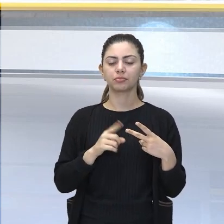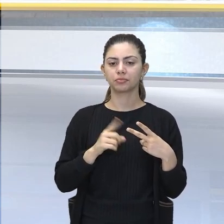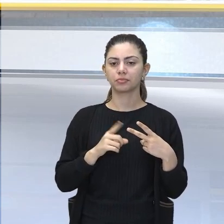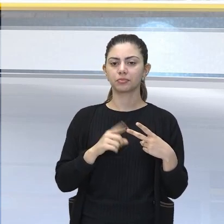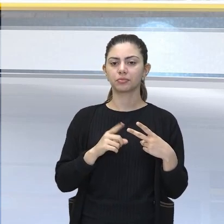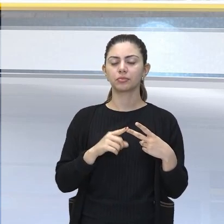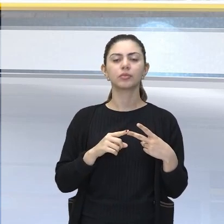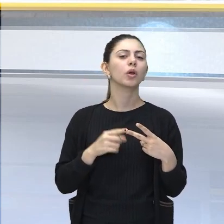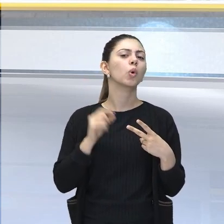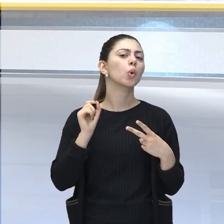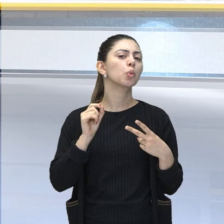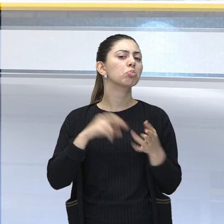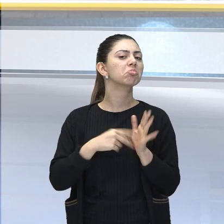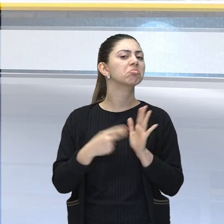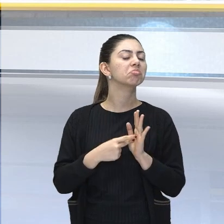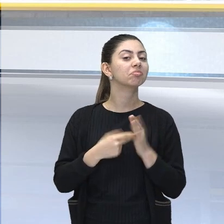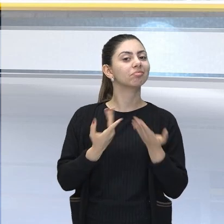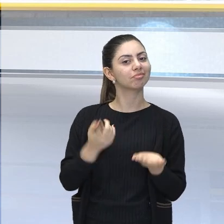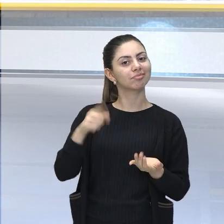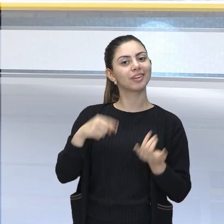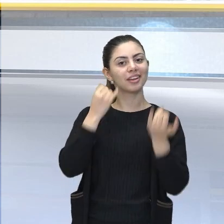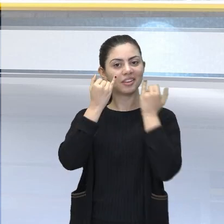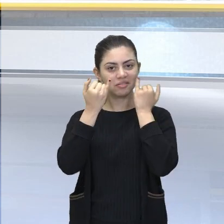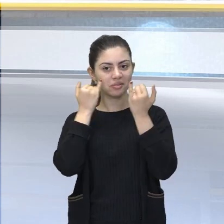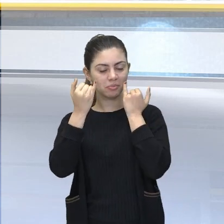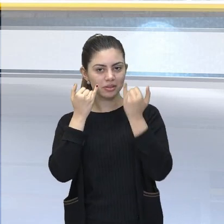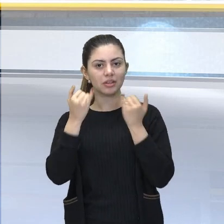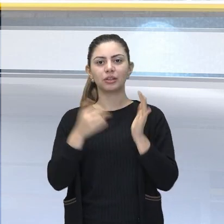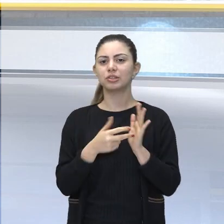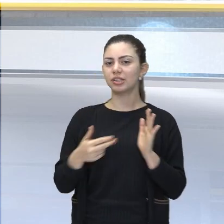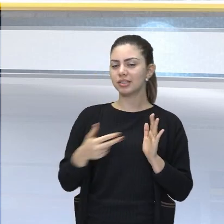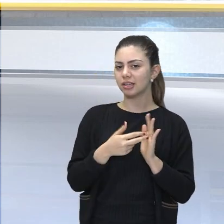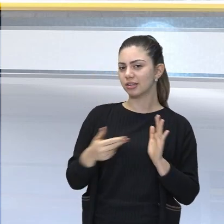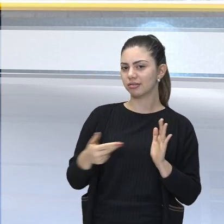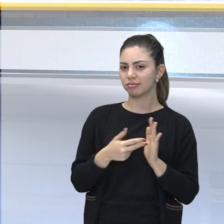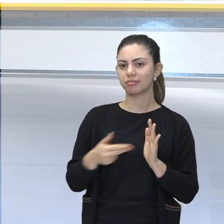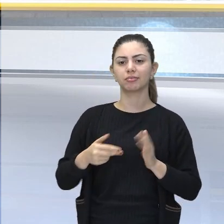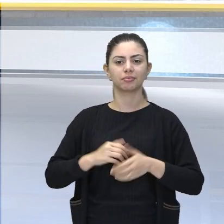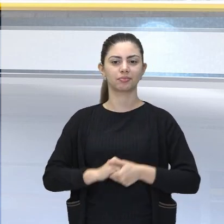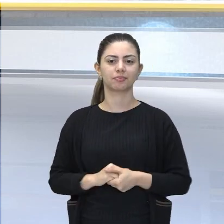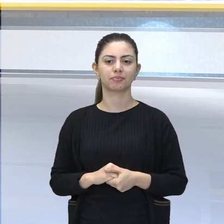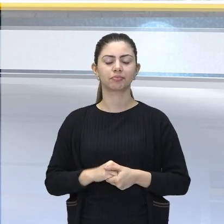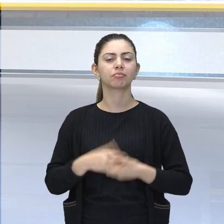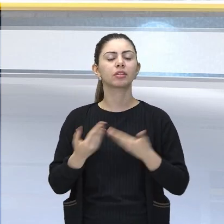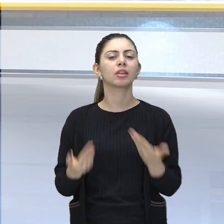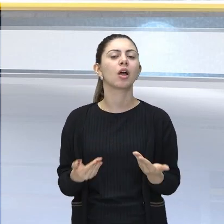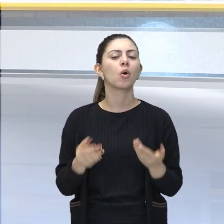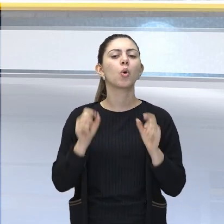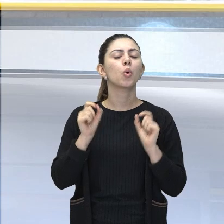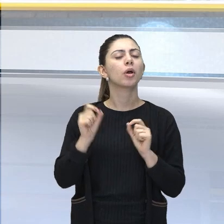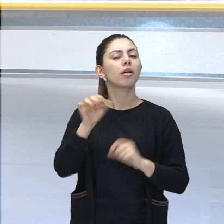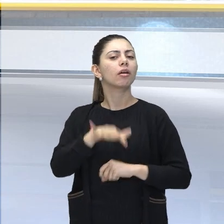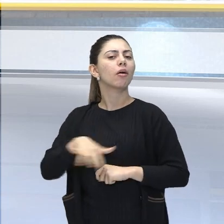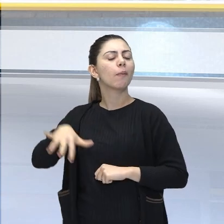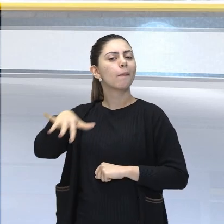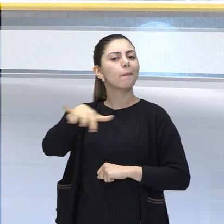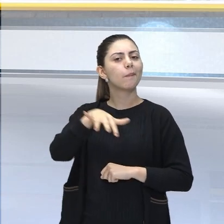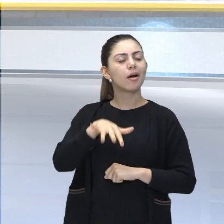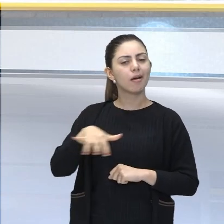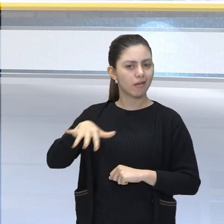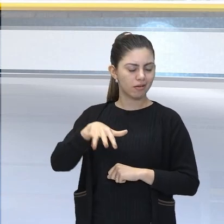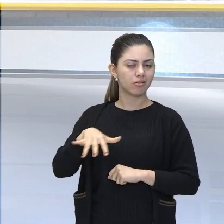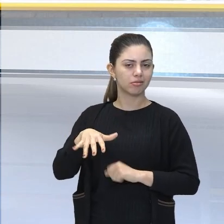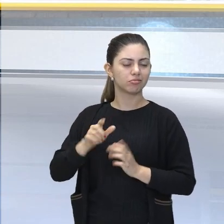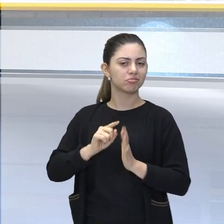News. Que são news? São notícias. Então, o que é esse campo, desse gênero